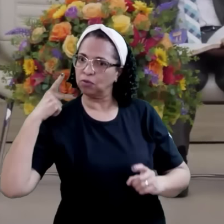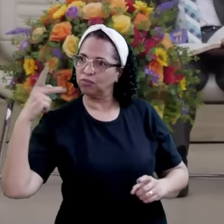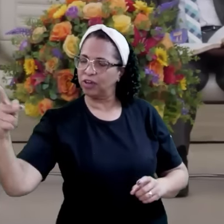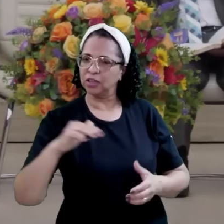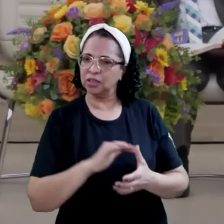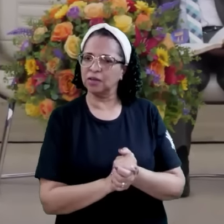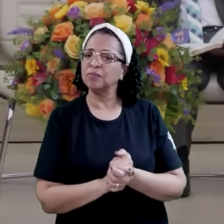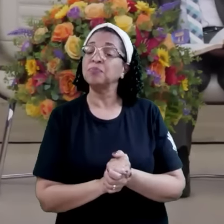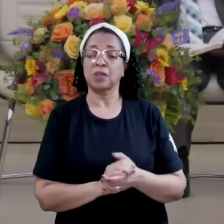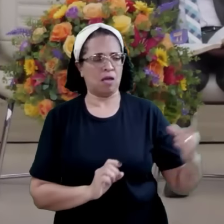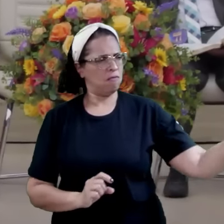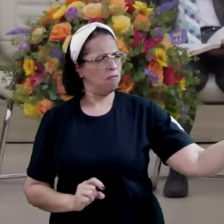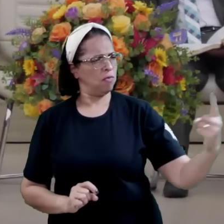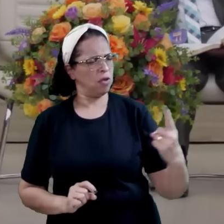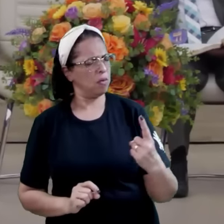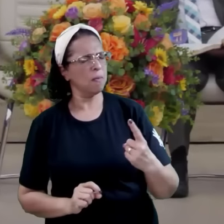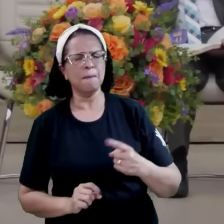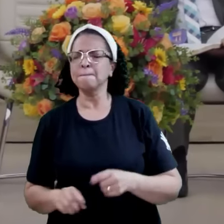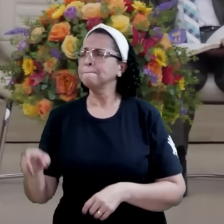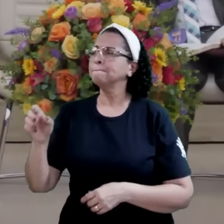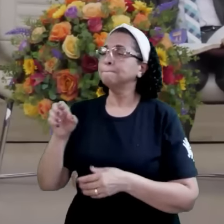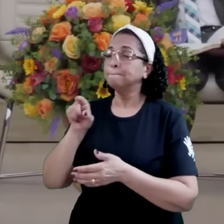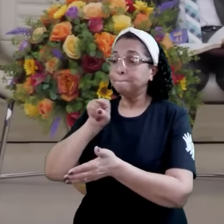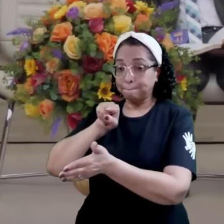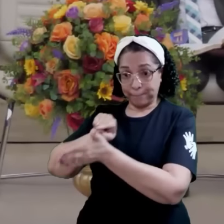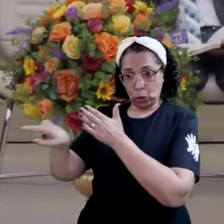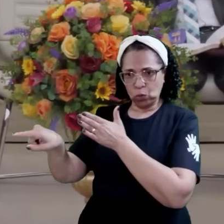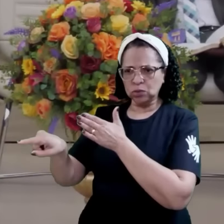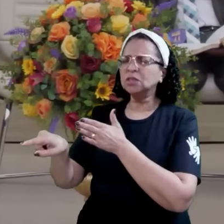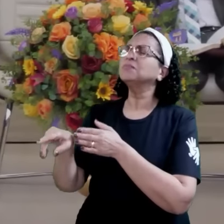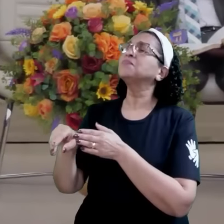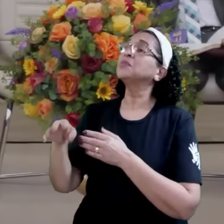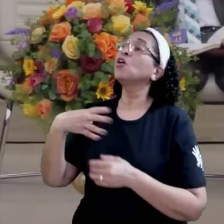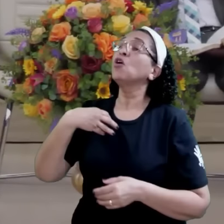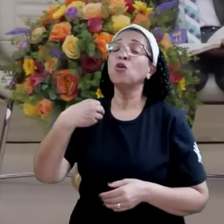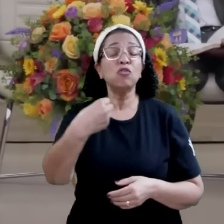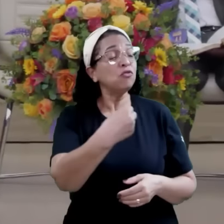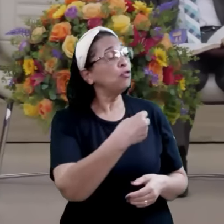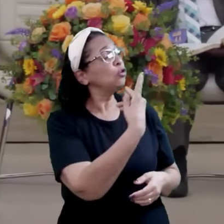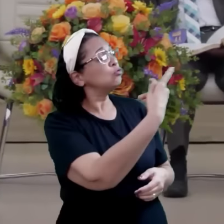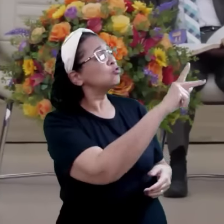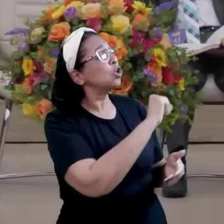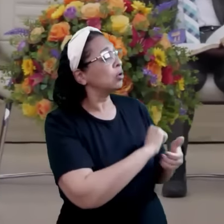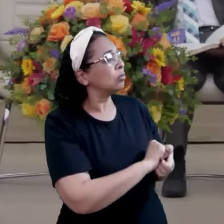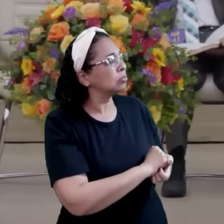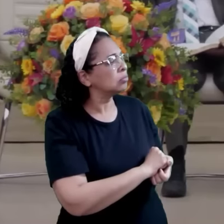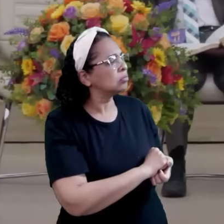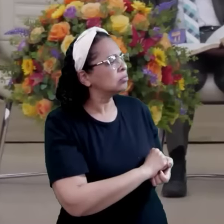por qu meu filho morreu por que que ela não falou pra gente gzi porque jazi não tem nada para te